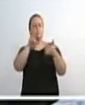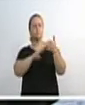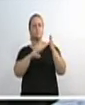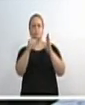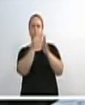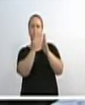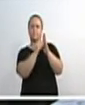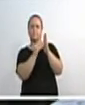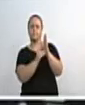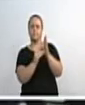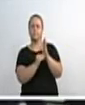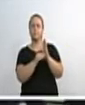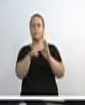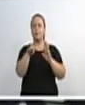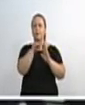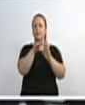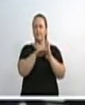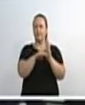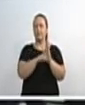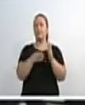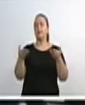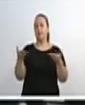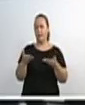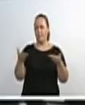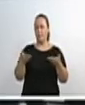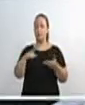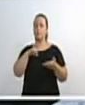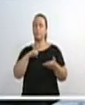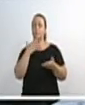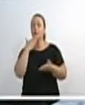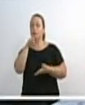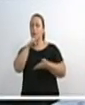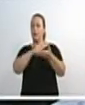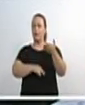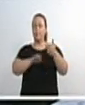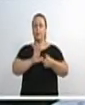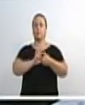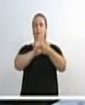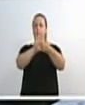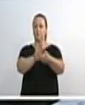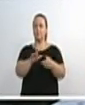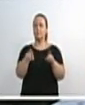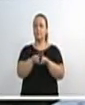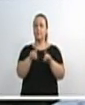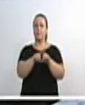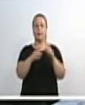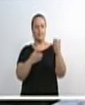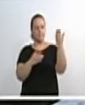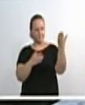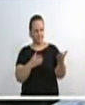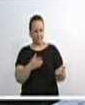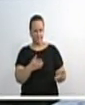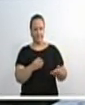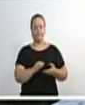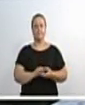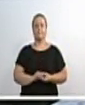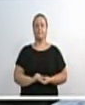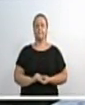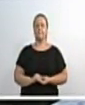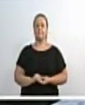constante na ordem do dia. Nós temos o requerimento a ser apresentado também pela ordem.